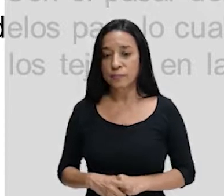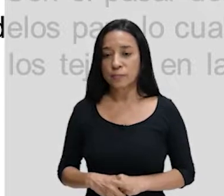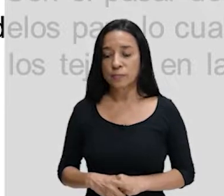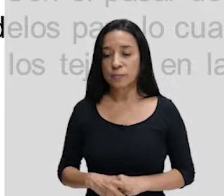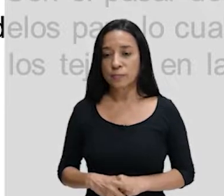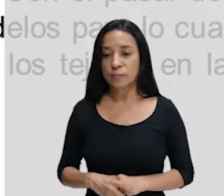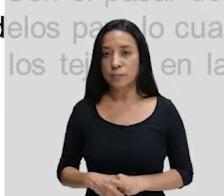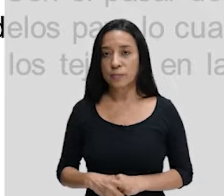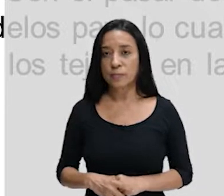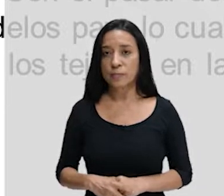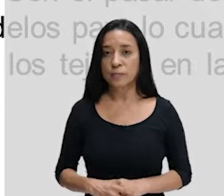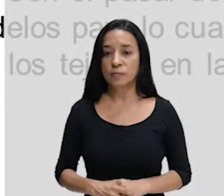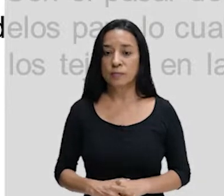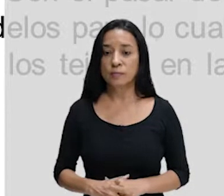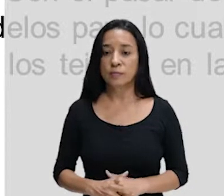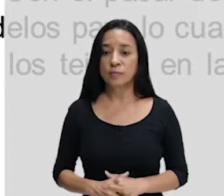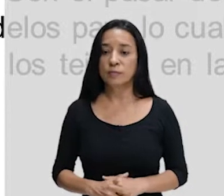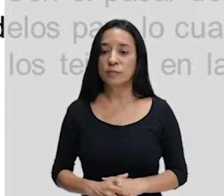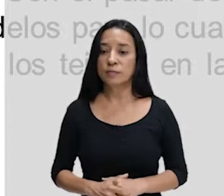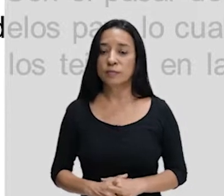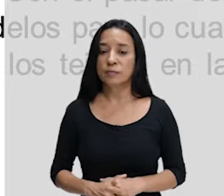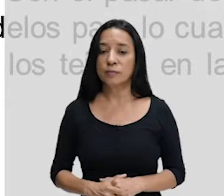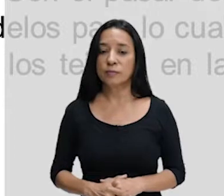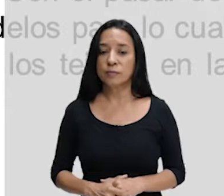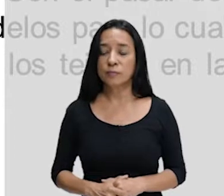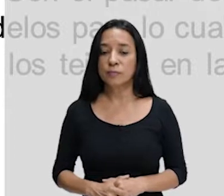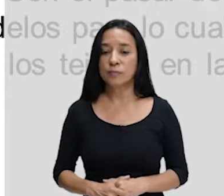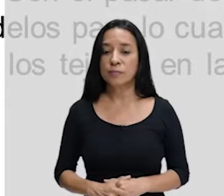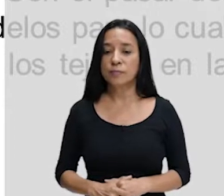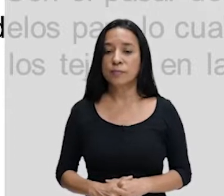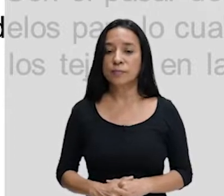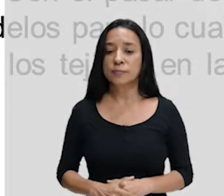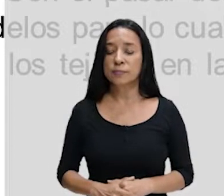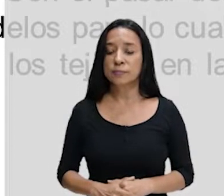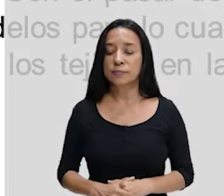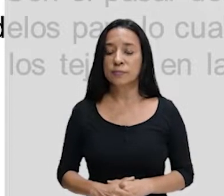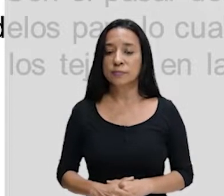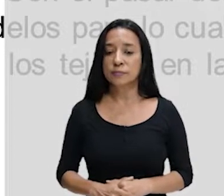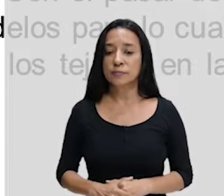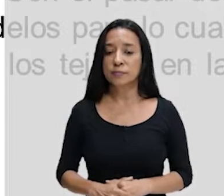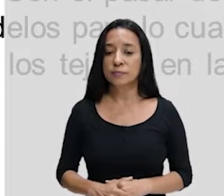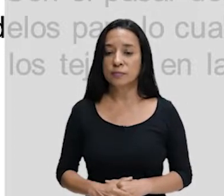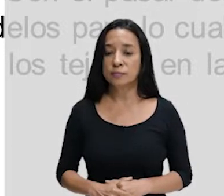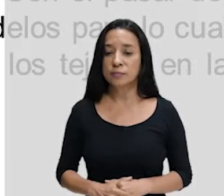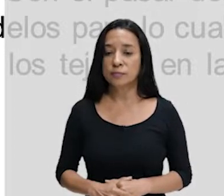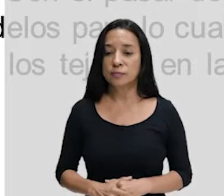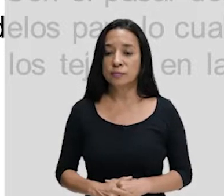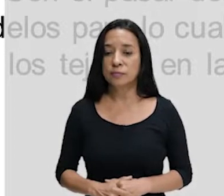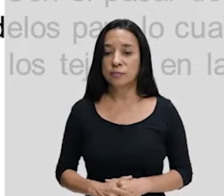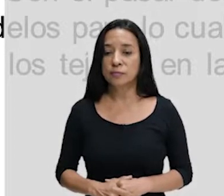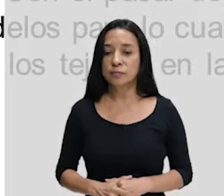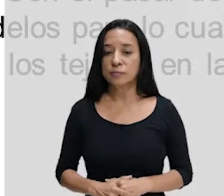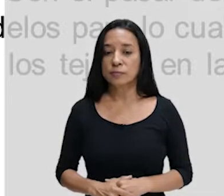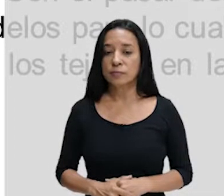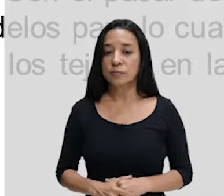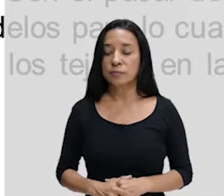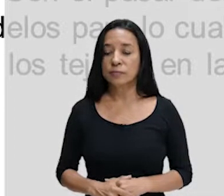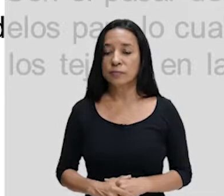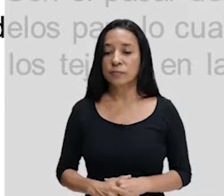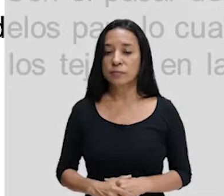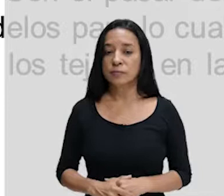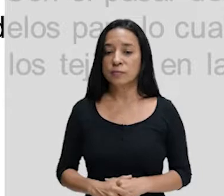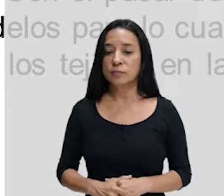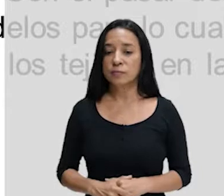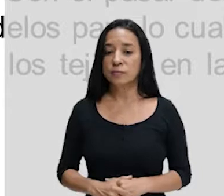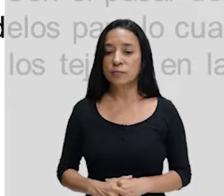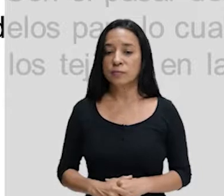crear nuevos diseños y modelos, para lo cual incluso se combina con otro tipo